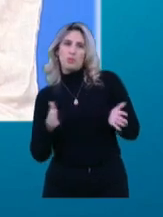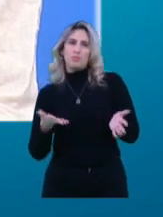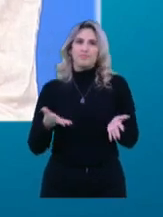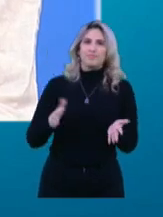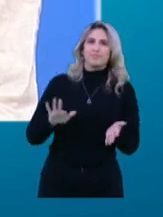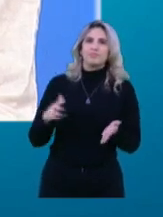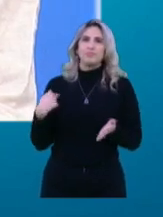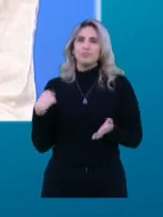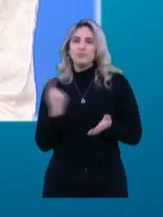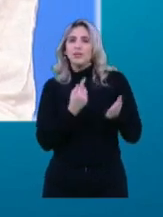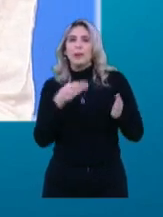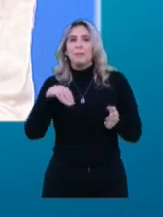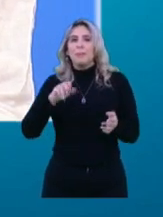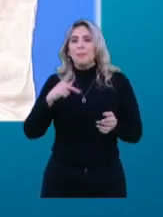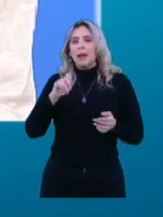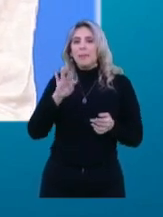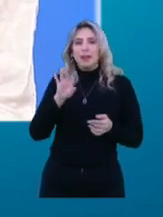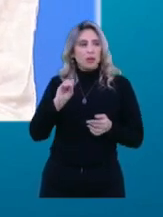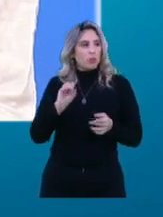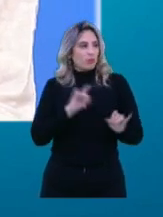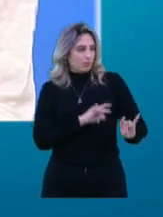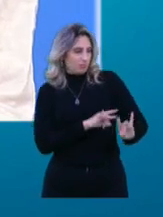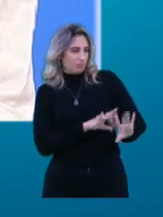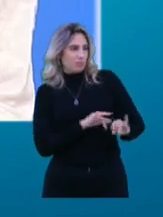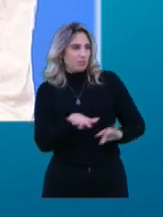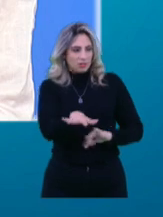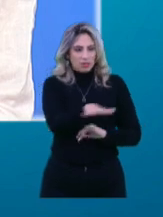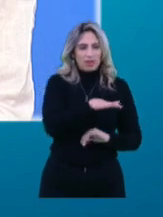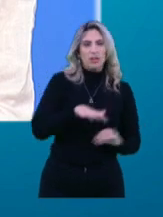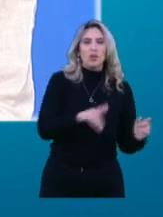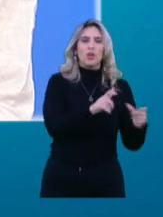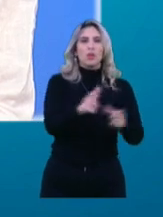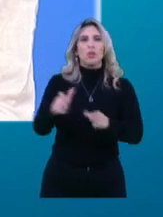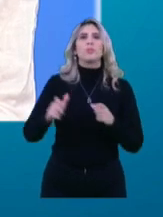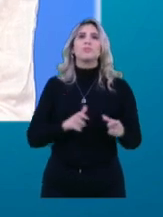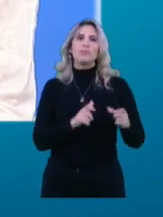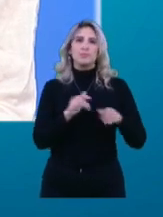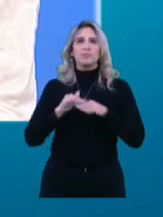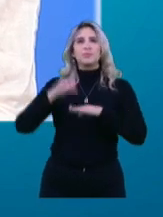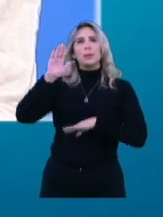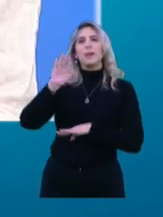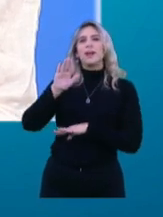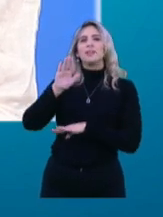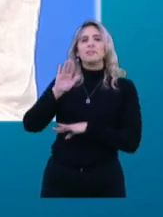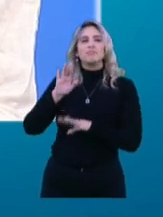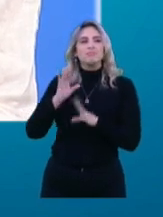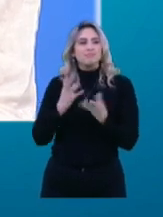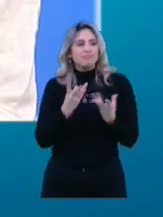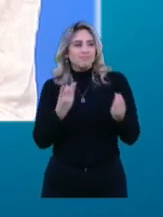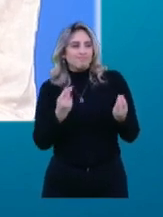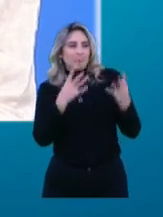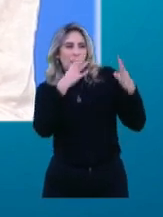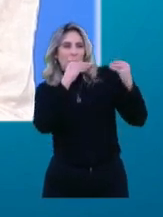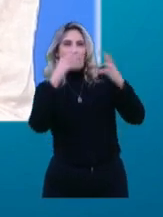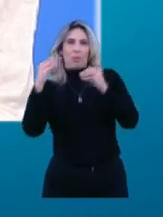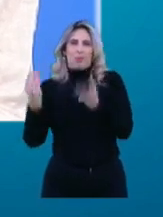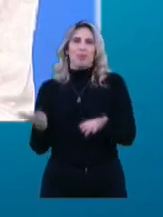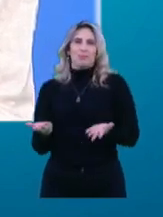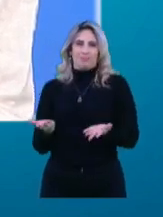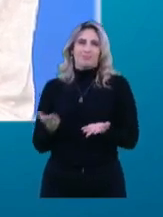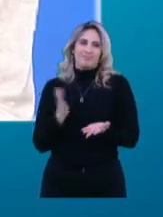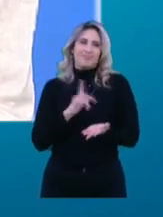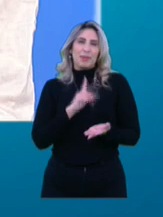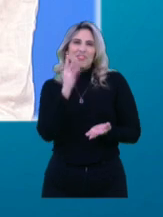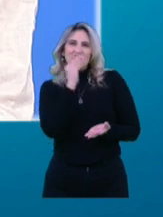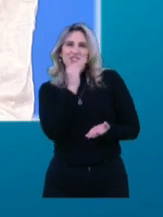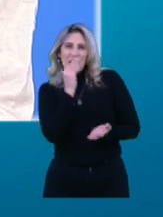sem a gente ter o mapeamento técnico daquelas regiões que são as mais vulneráveis para produzir apagão nós não vamos fazer